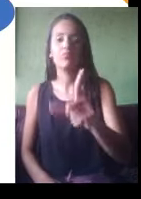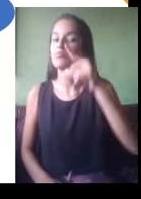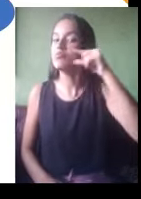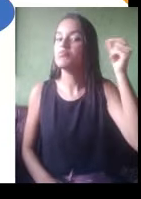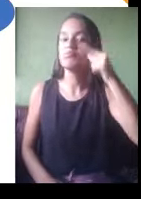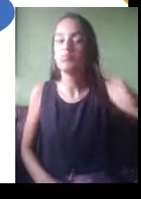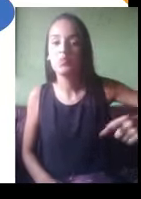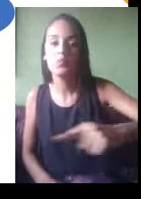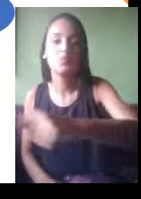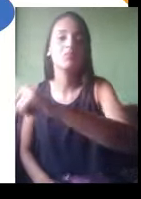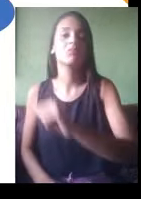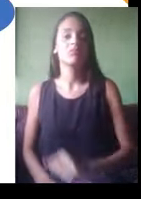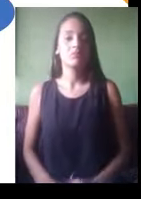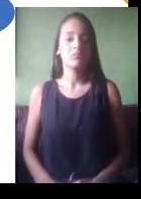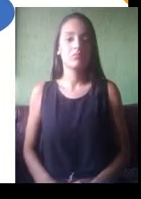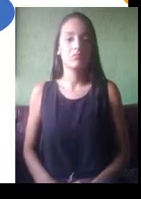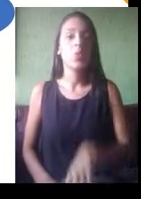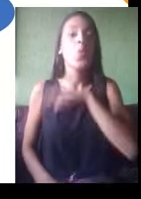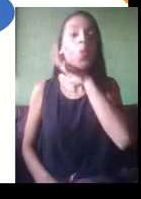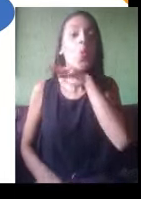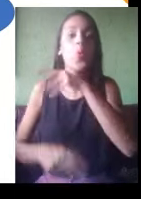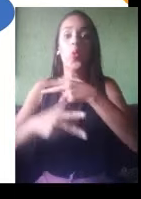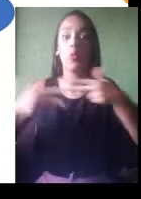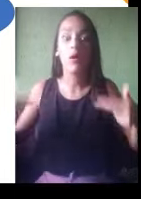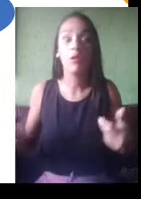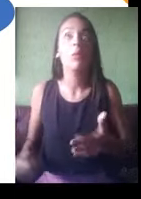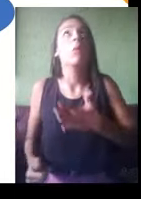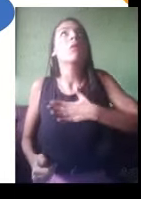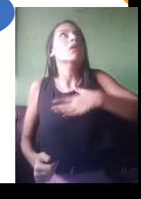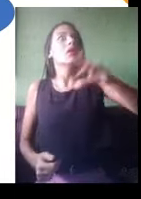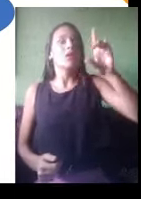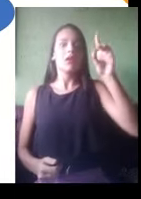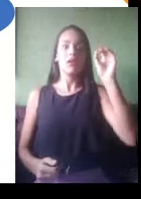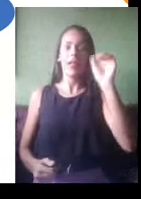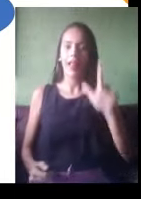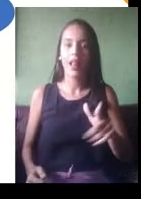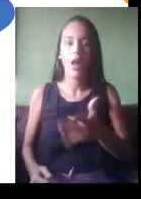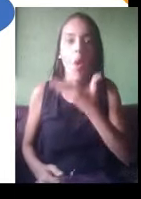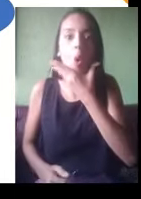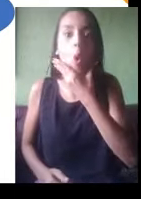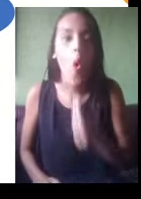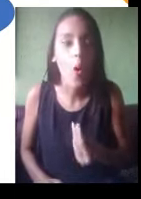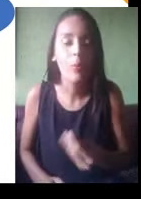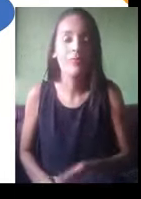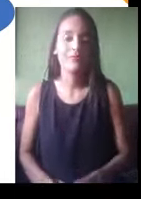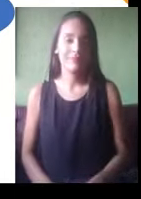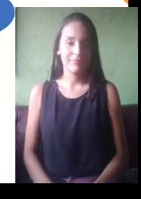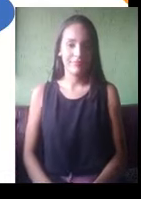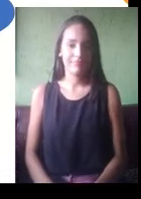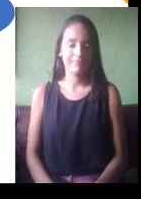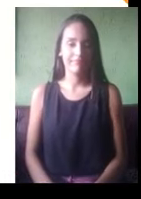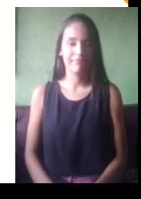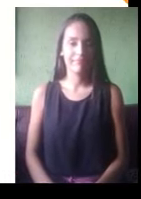rato. O bicho, meu Deus, era um homem. A gente tem aqui um texto do gênero